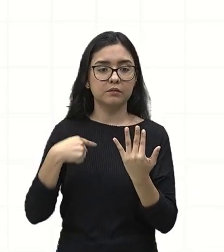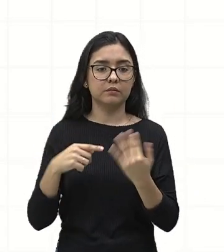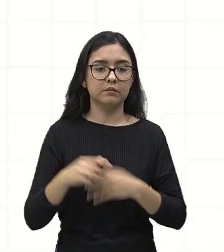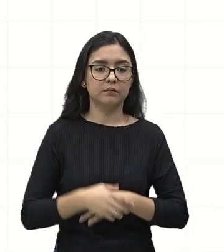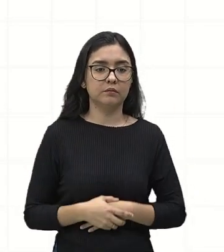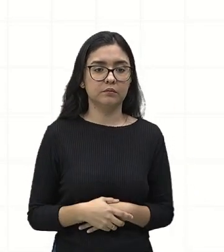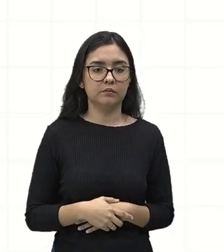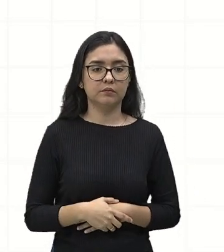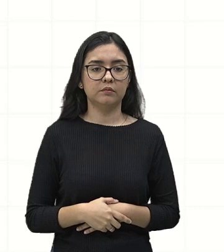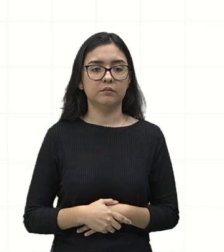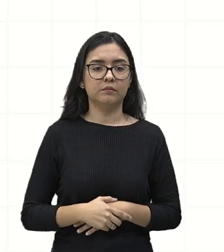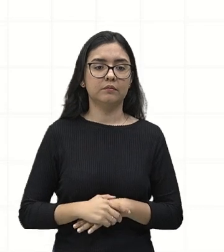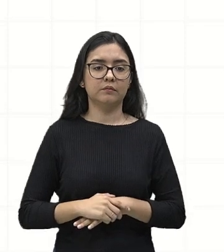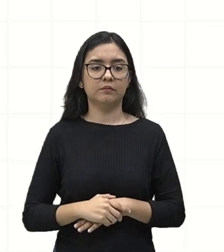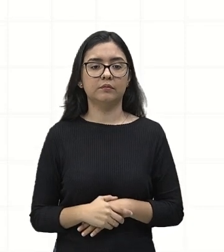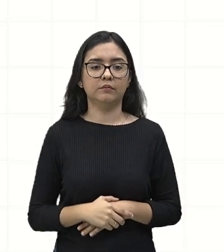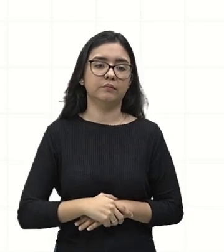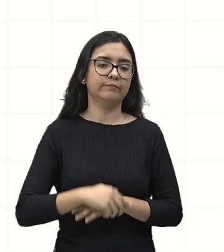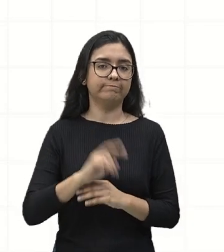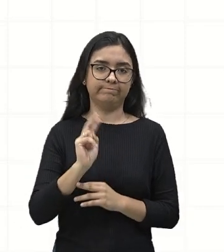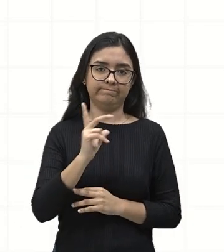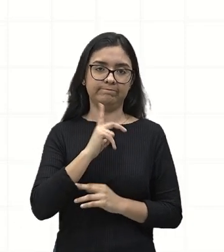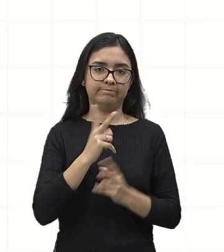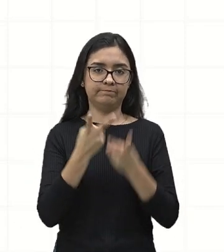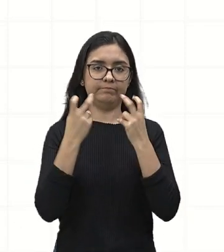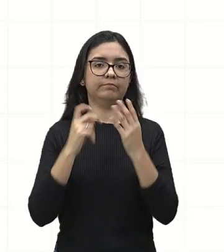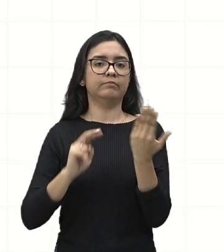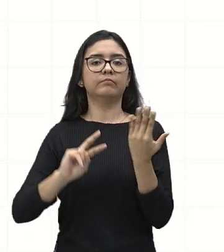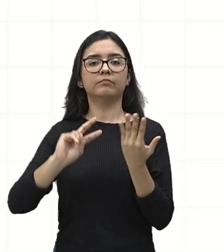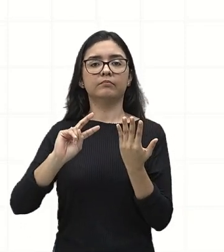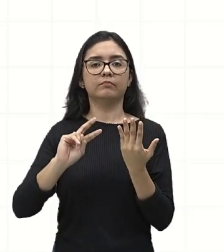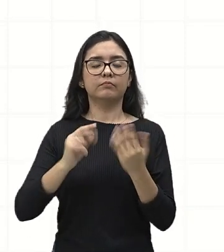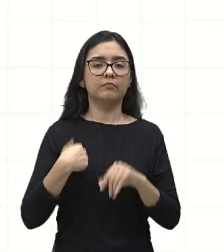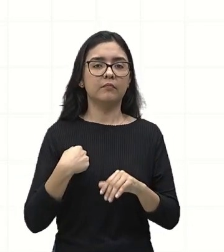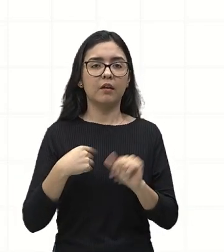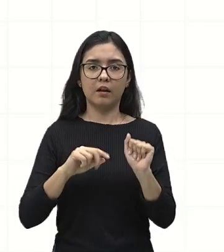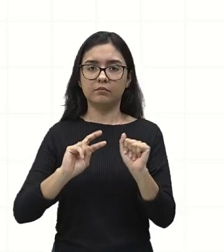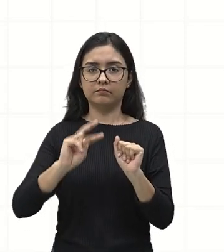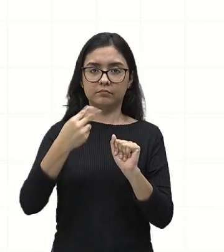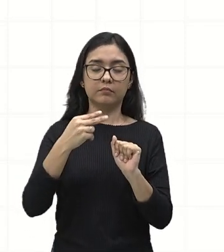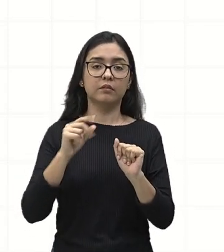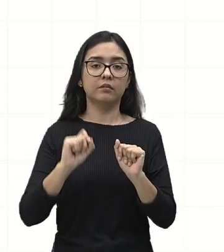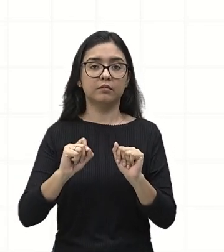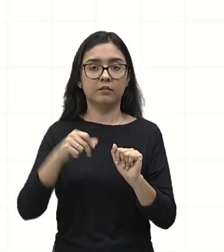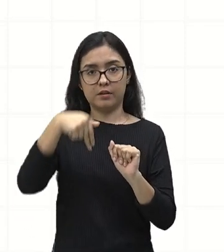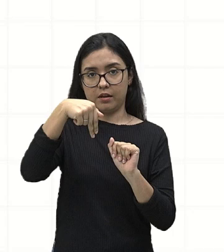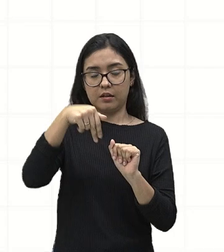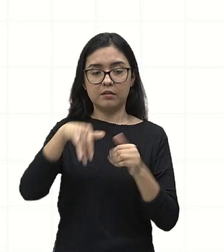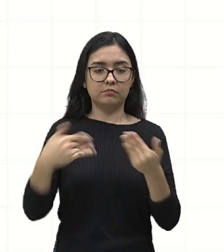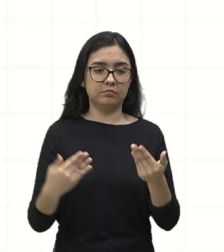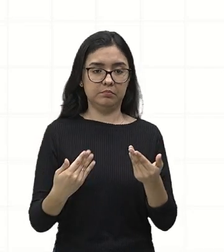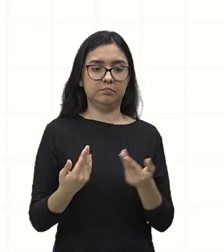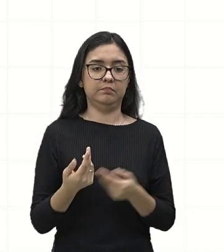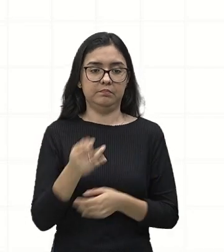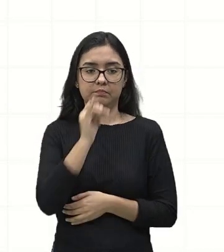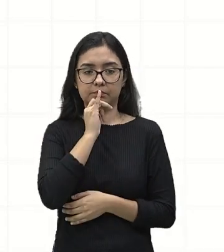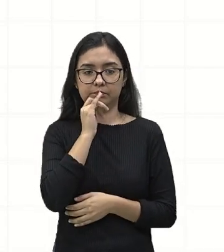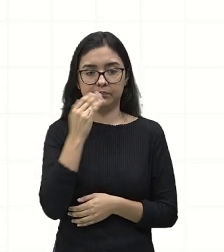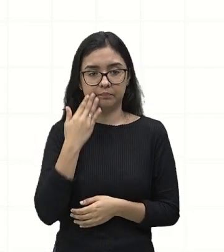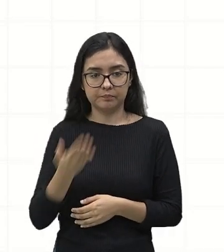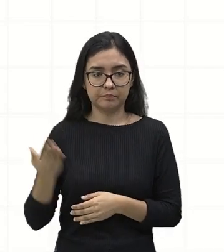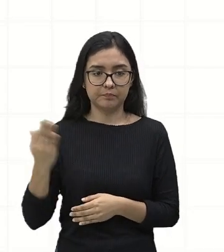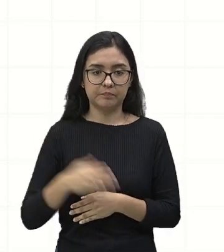vimos então a potência, A elevado a N, ó, o A, um